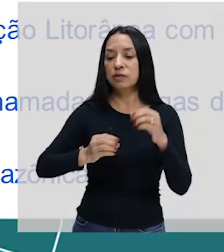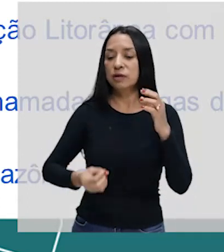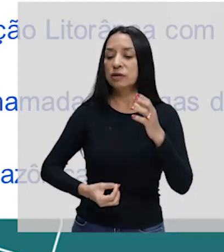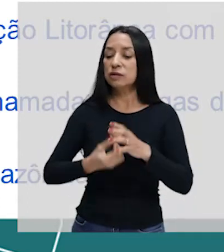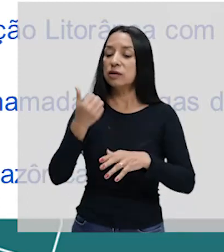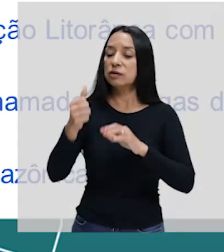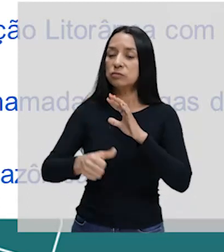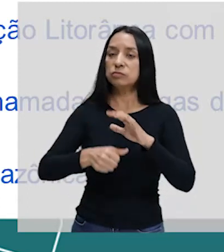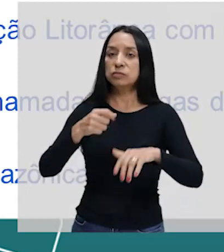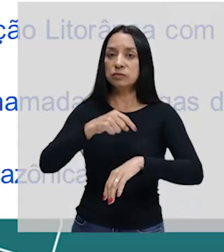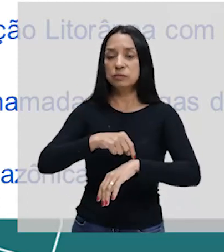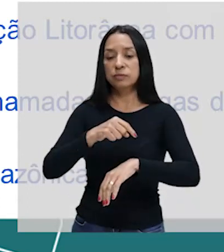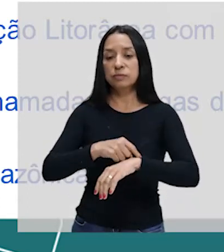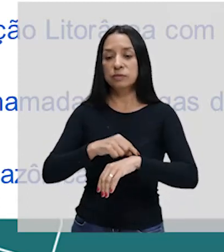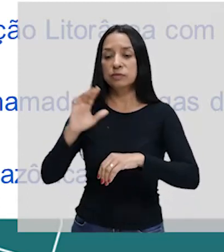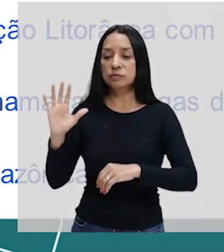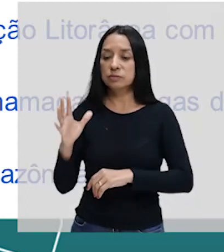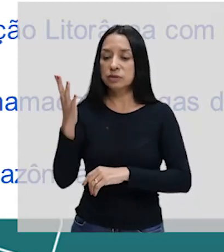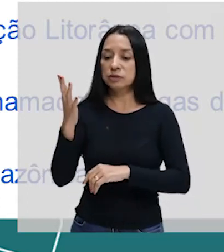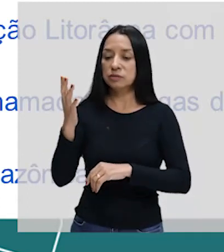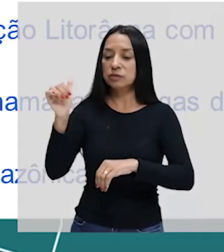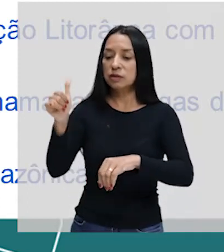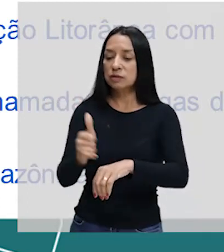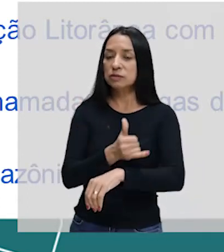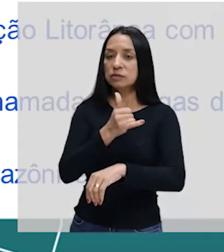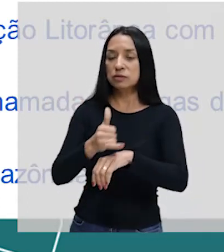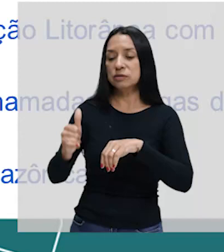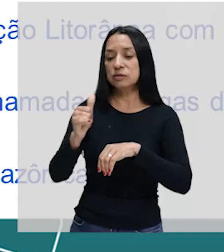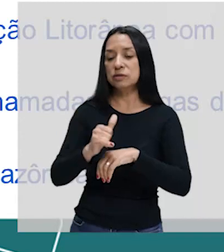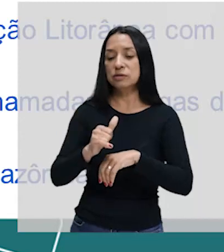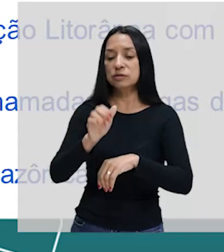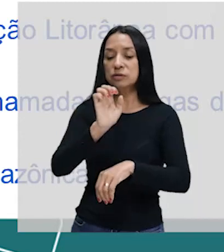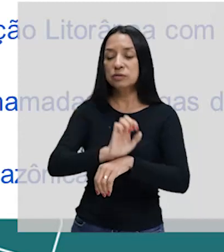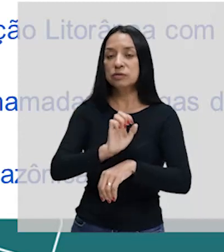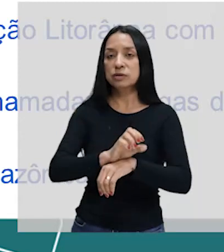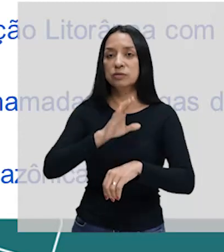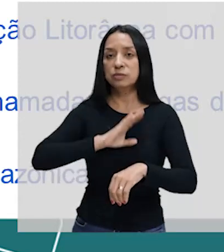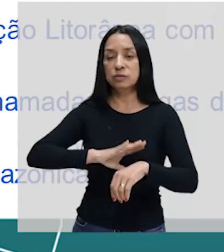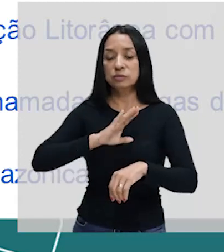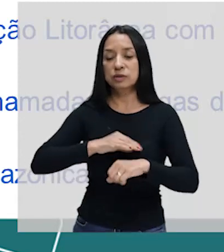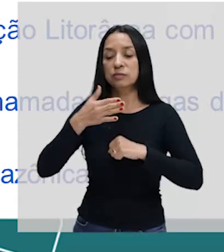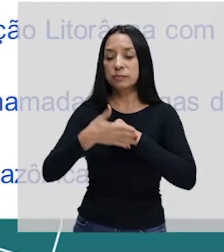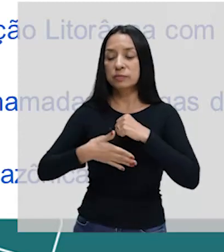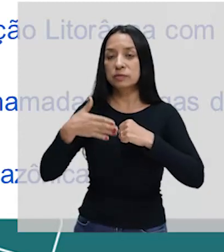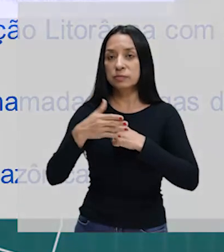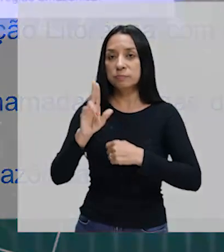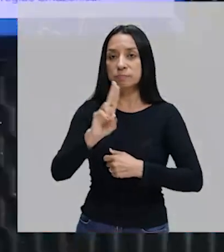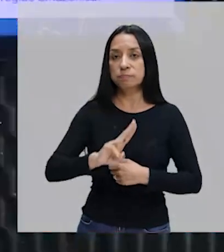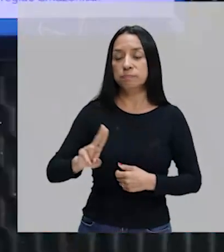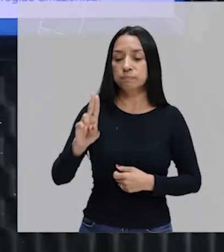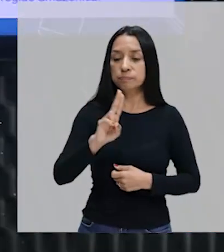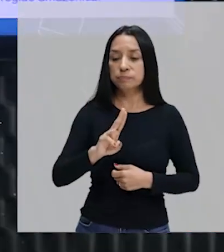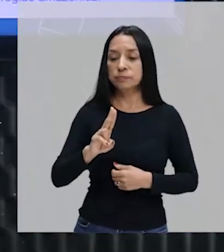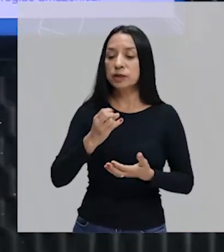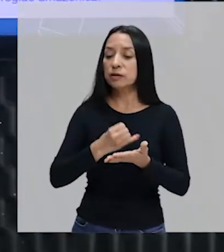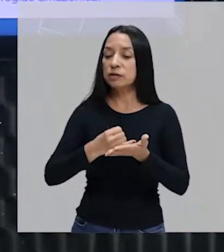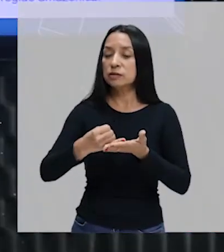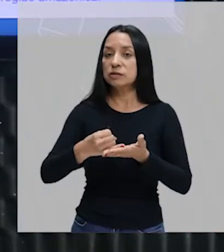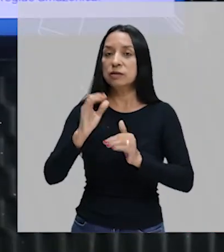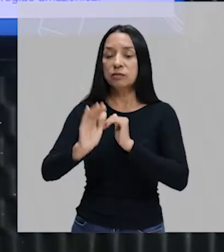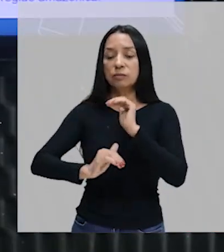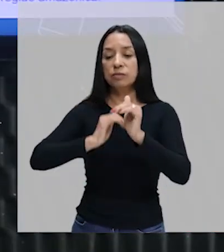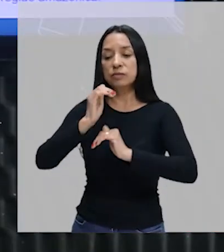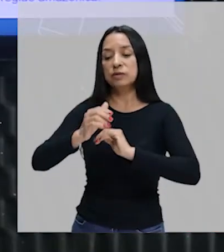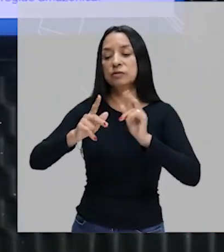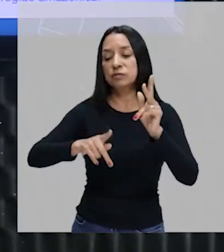momento, uma das ações, uma das estratégias que o Estado português vai basicamente utilizar para iniciar o processo